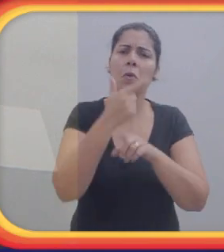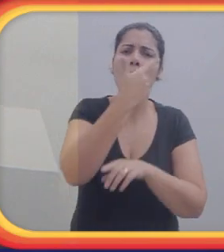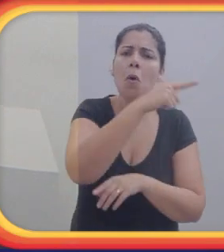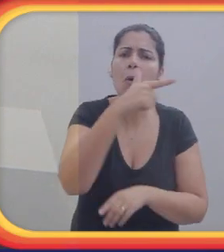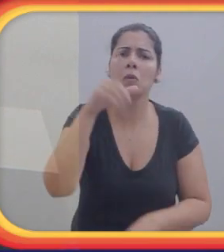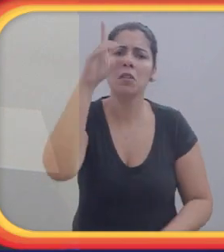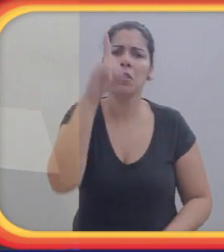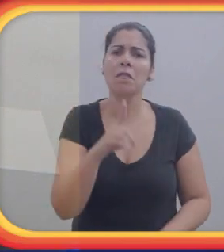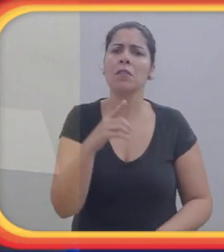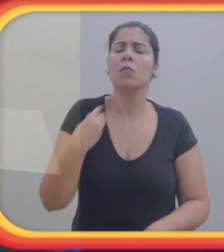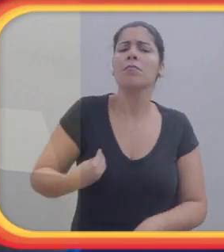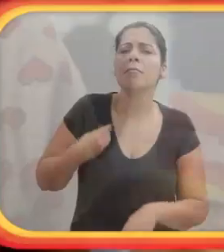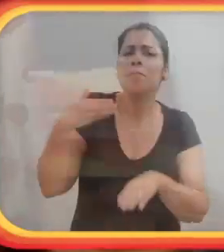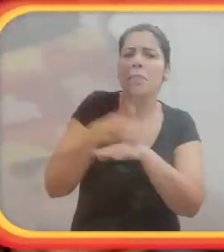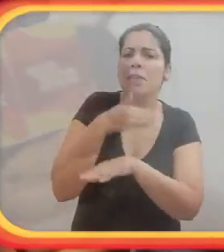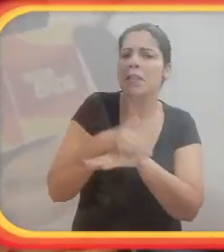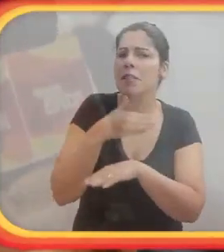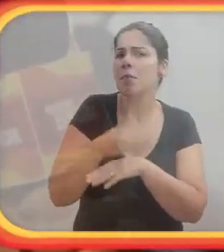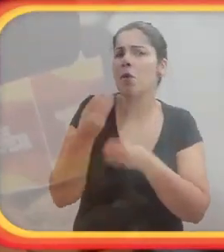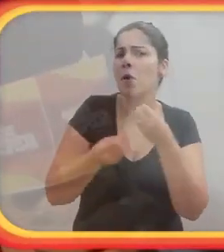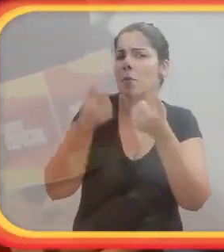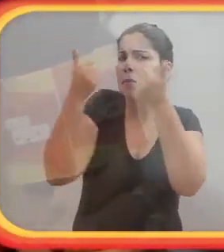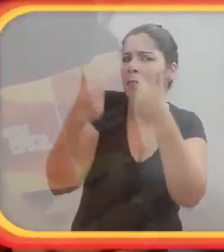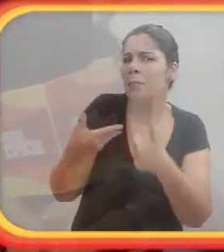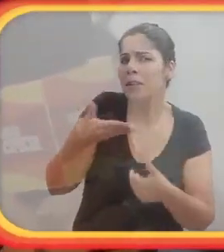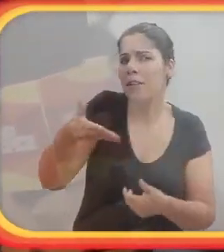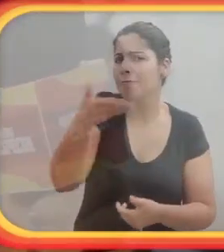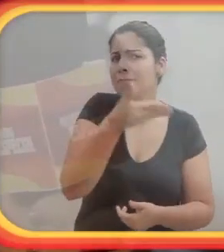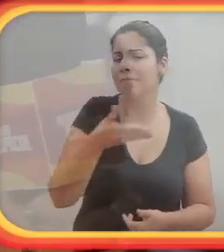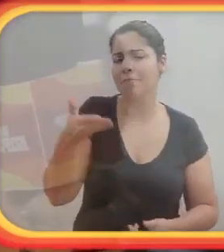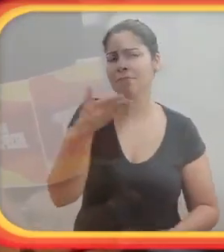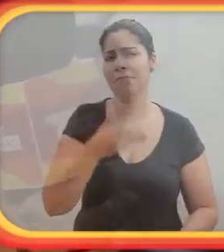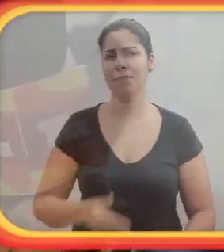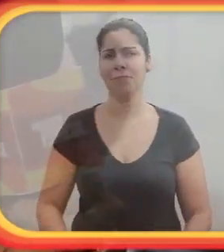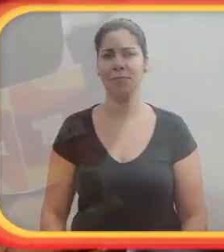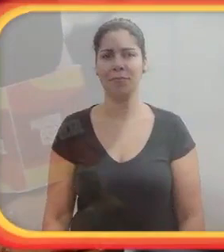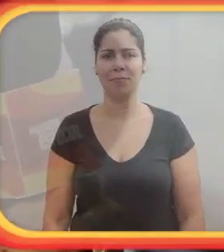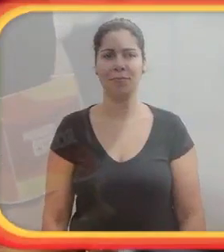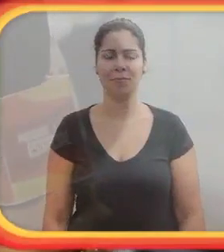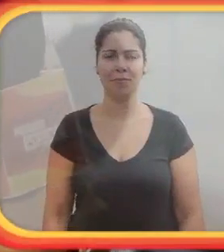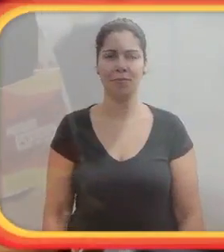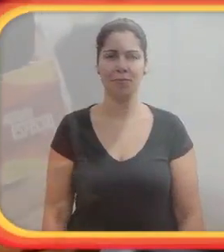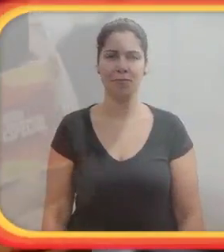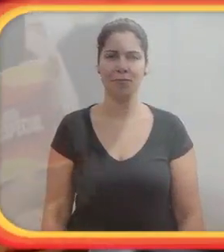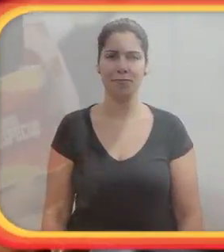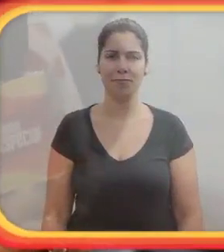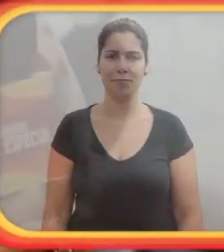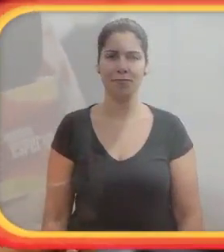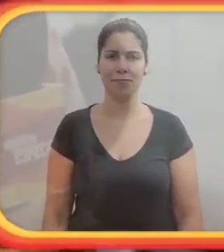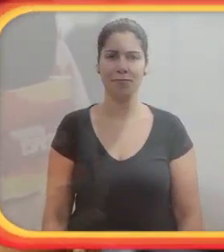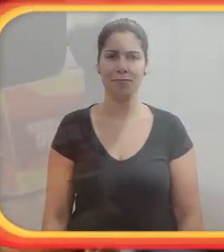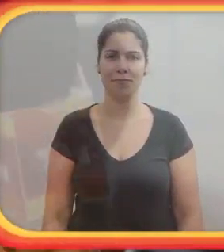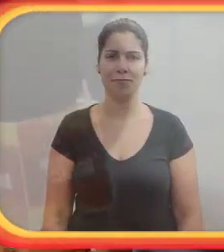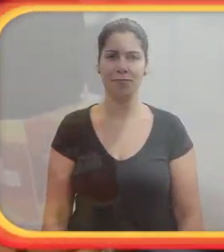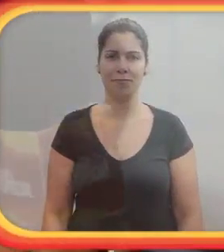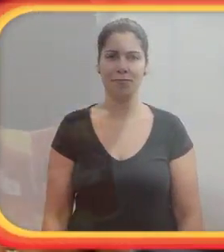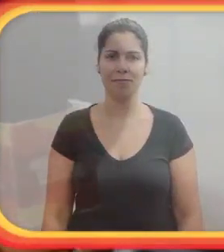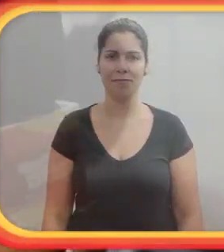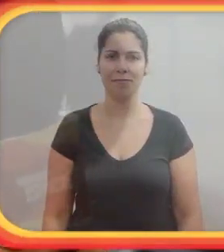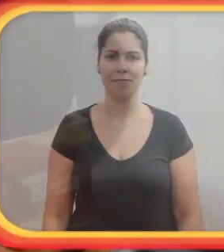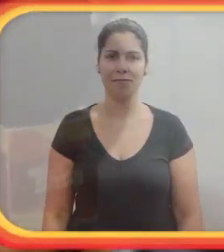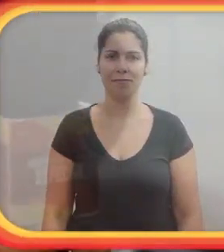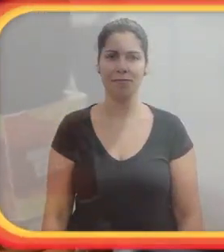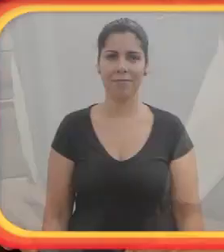ganhei na minha vida. E você, como todo profissional, atleta profissional, o que você diria para outras pessoas que